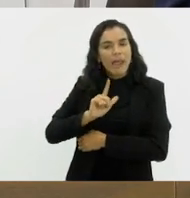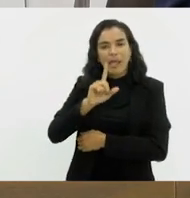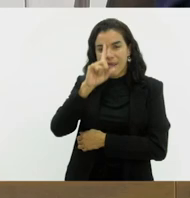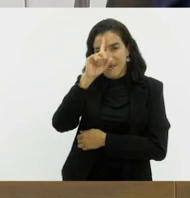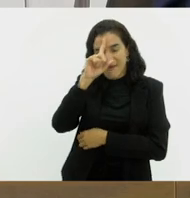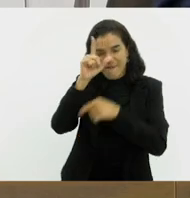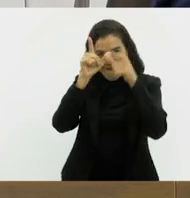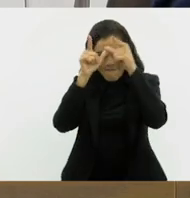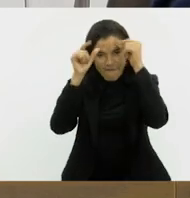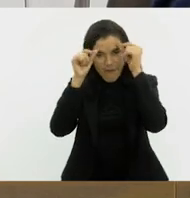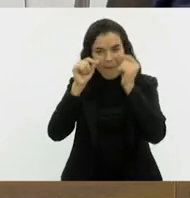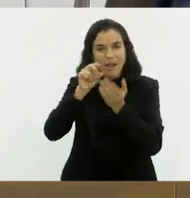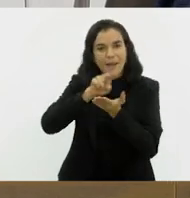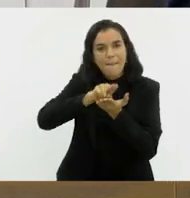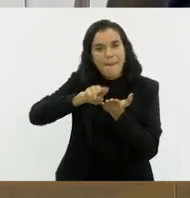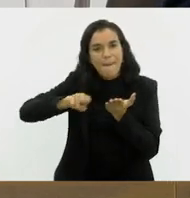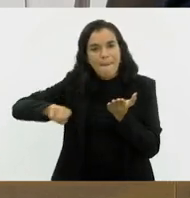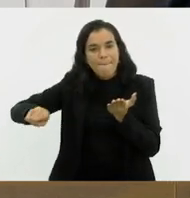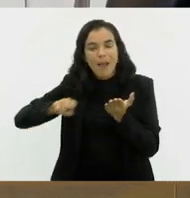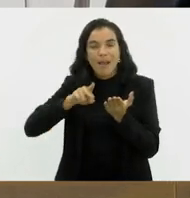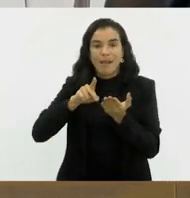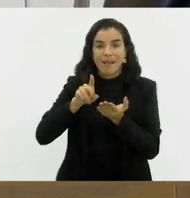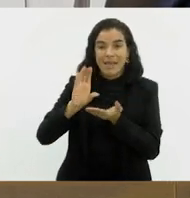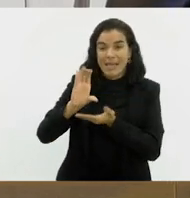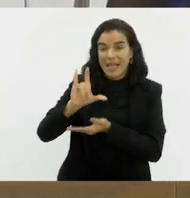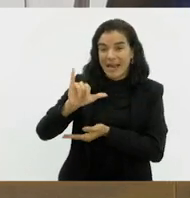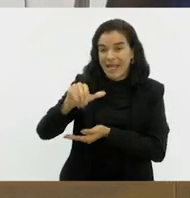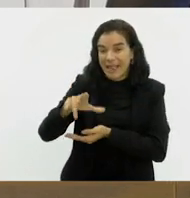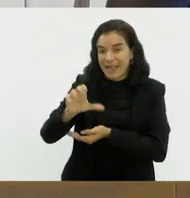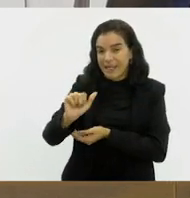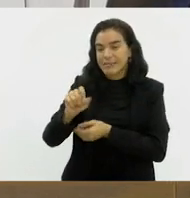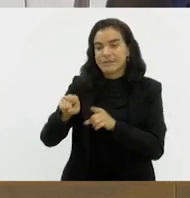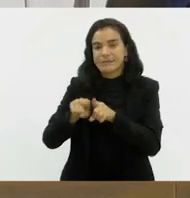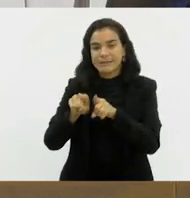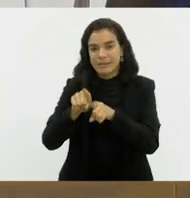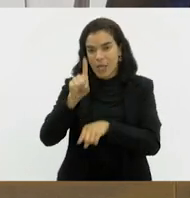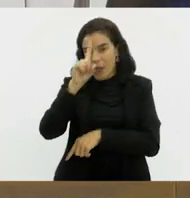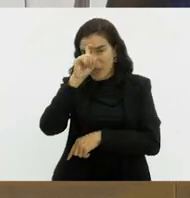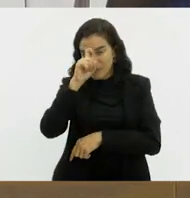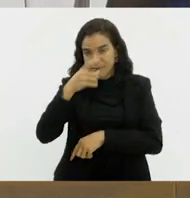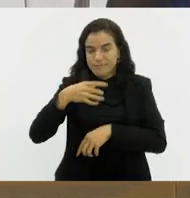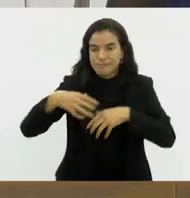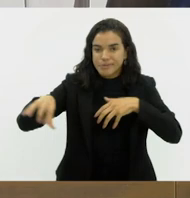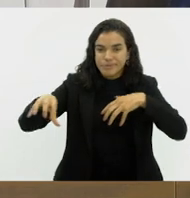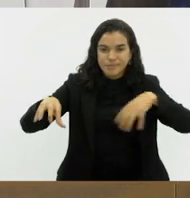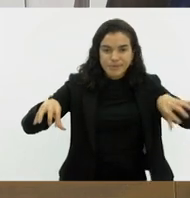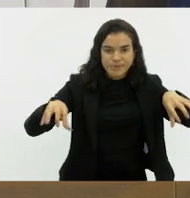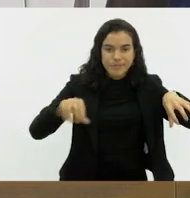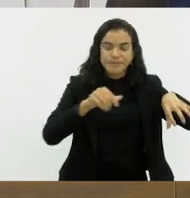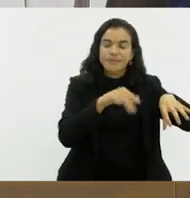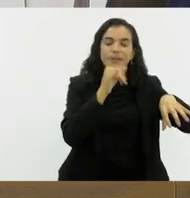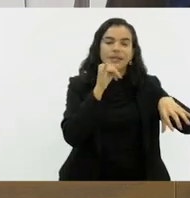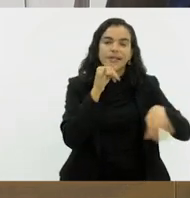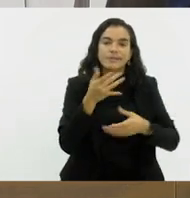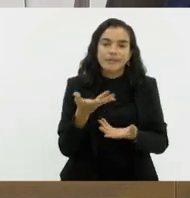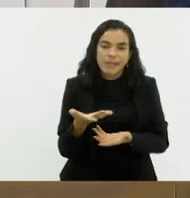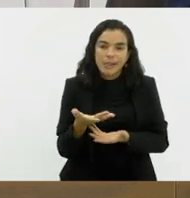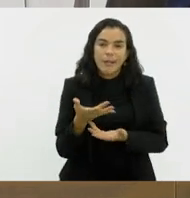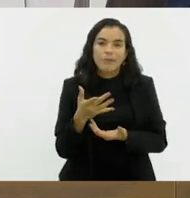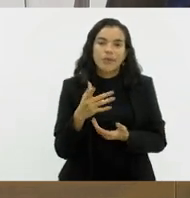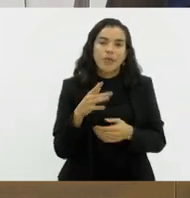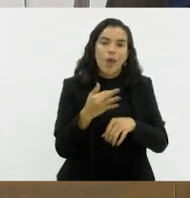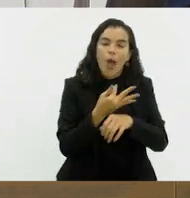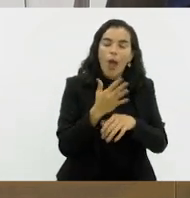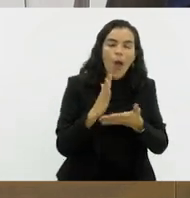enfermarias, clínicas, hospitalares, né, diferentes para a separação, por exemplo, dos